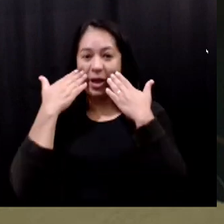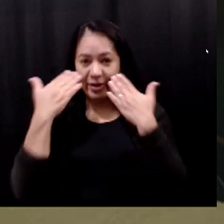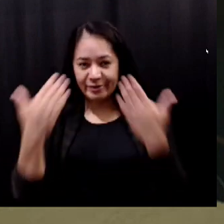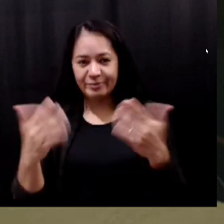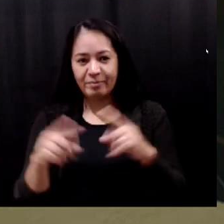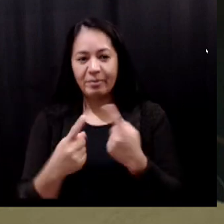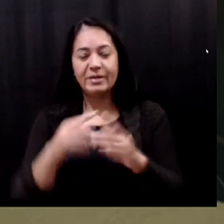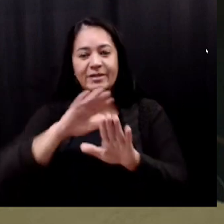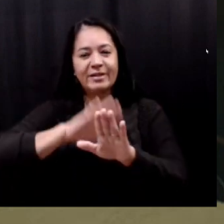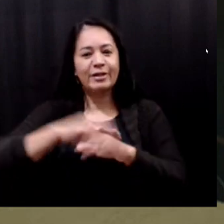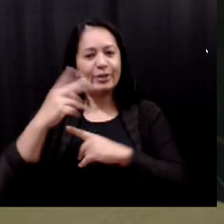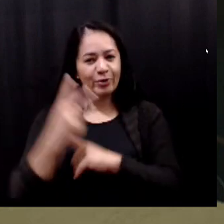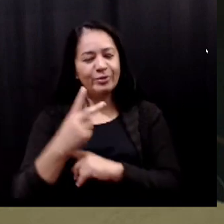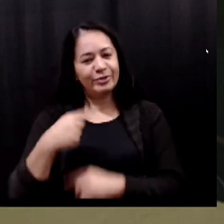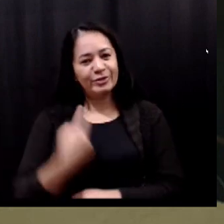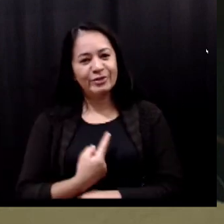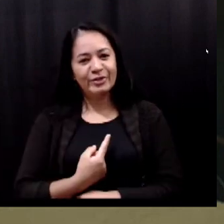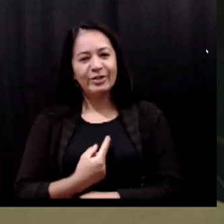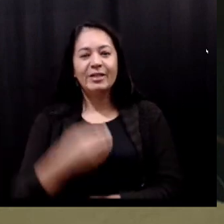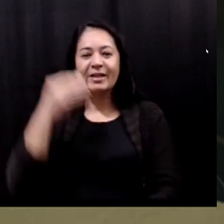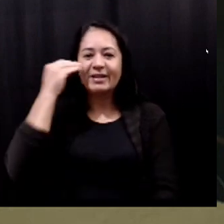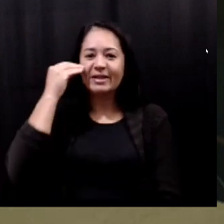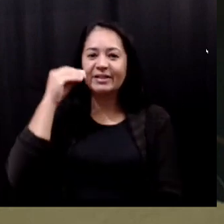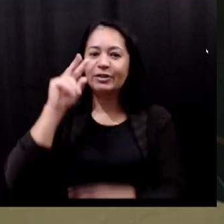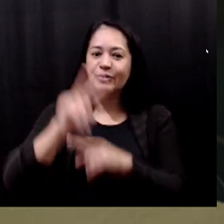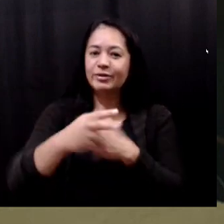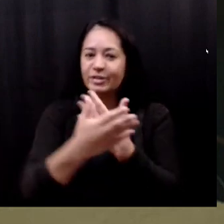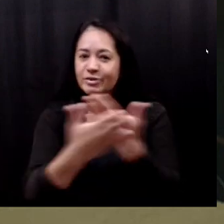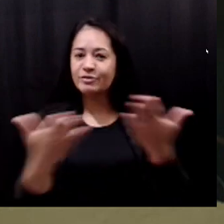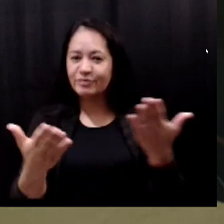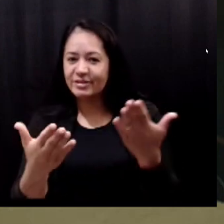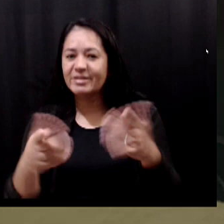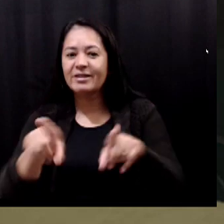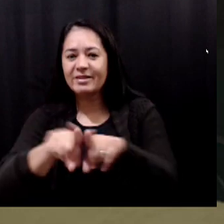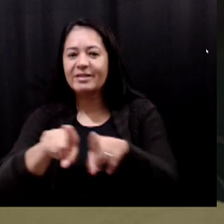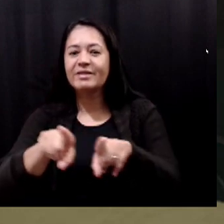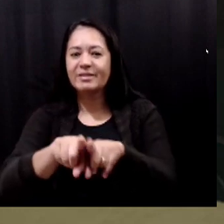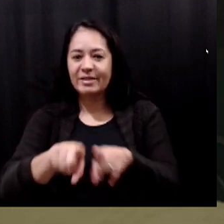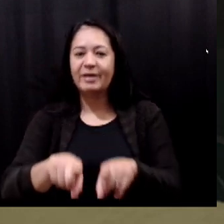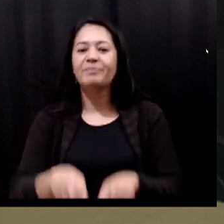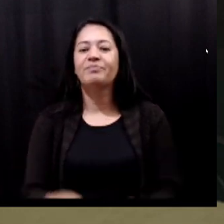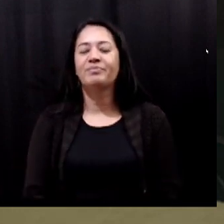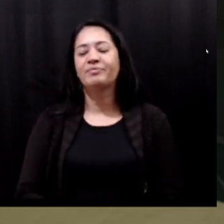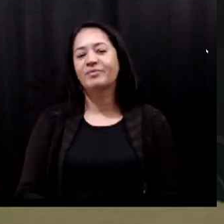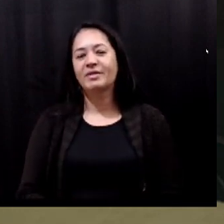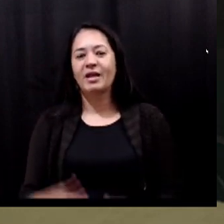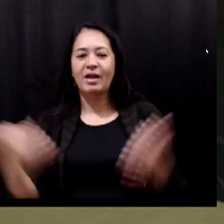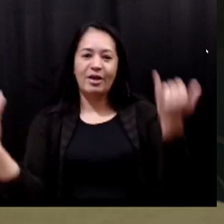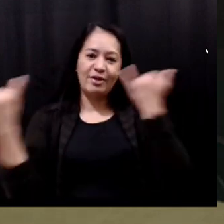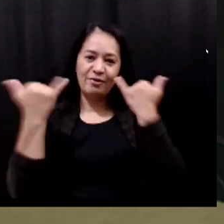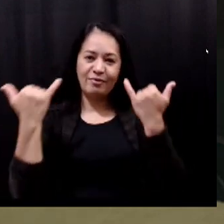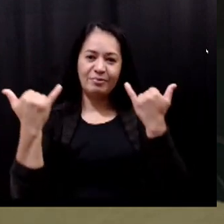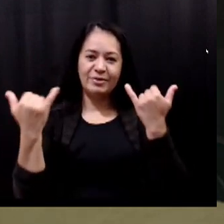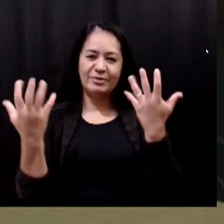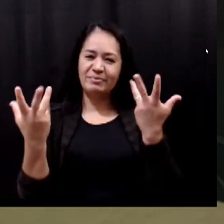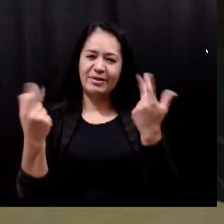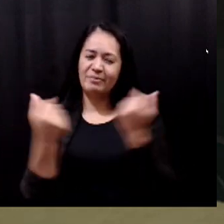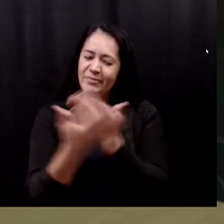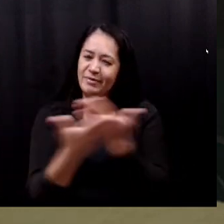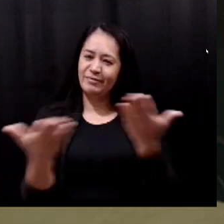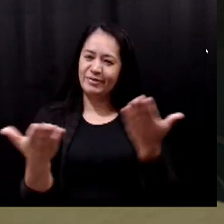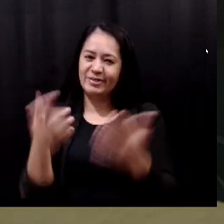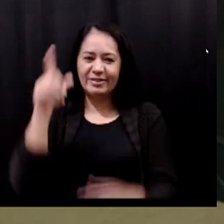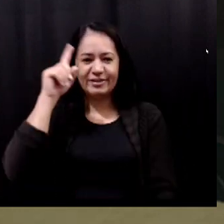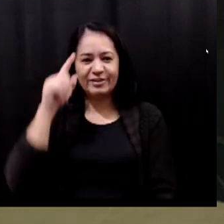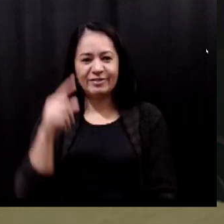gente, que a gente está tentando cuidar de você aí do outro lado também, que está em casa, passando informações preciosas para você levar para o dia. Você está vendo que é uma roda,